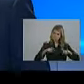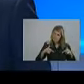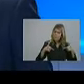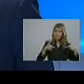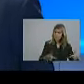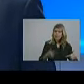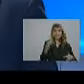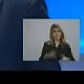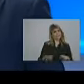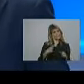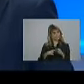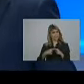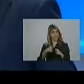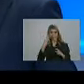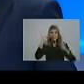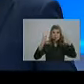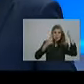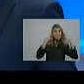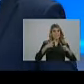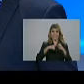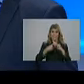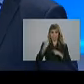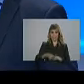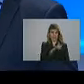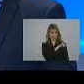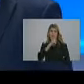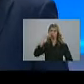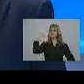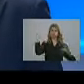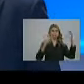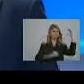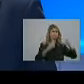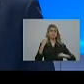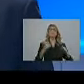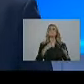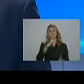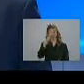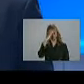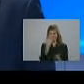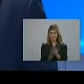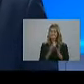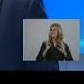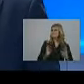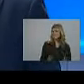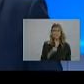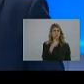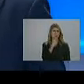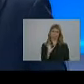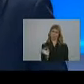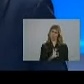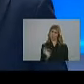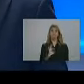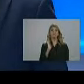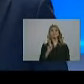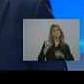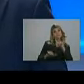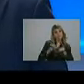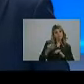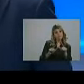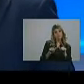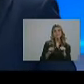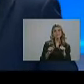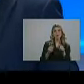na cidade toda. A cidade recebe investimentos e, sem dúvida nenhuma, nós mudamos para sempre